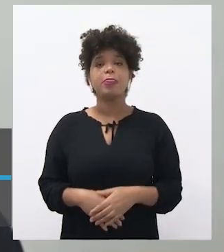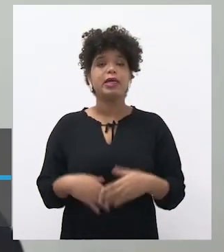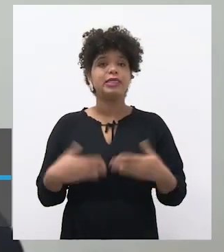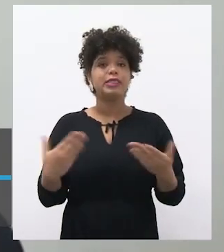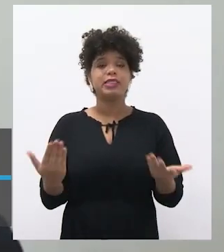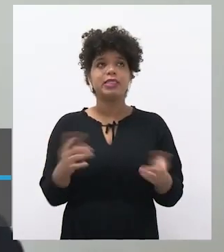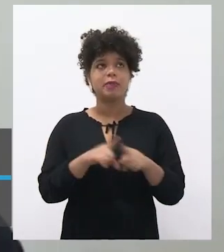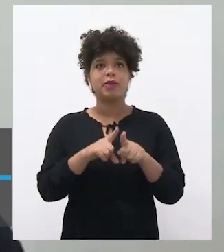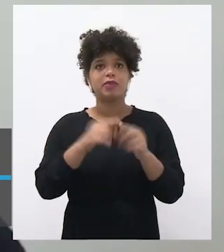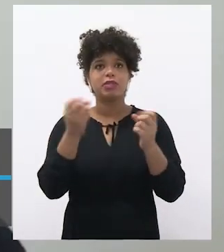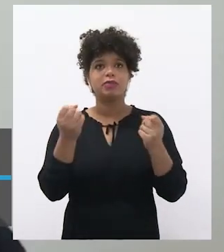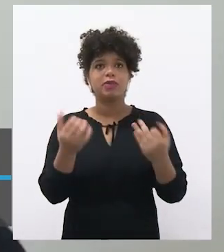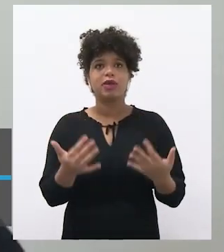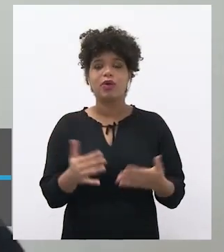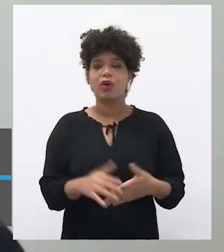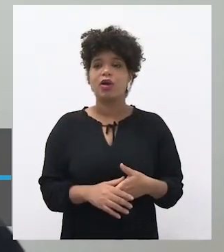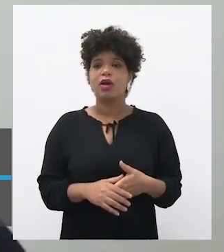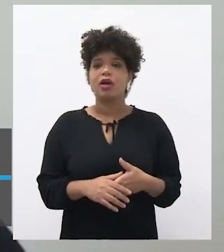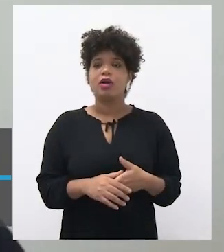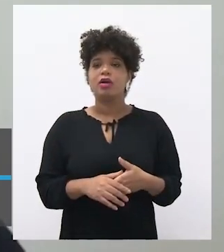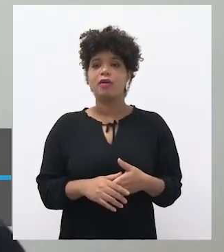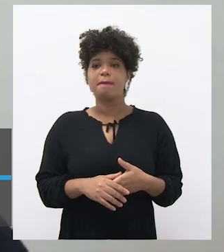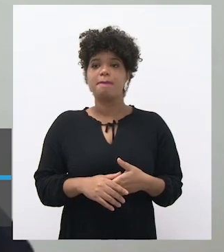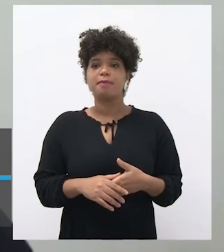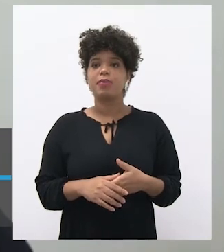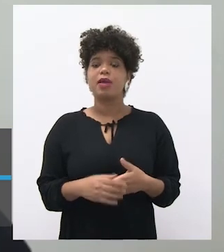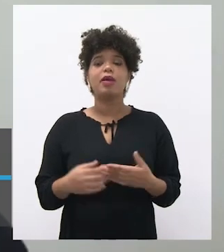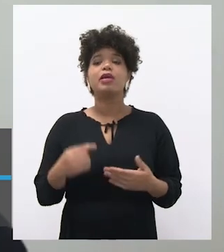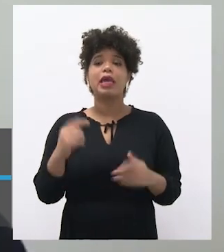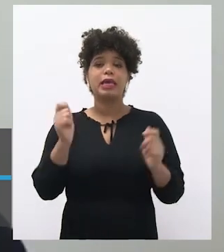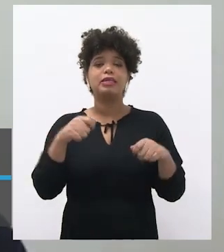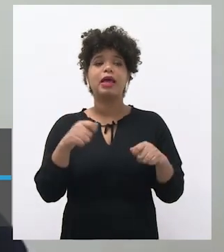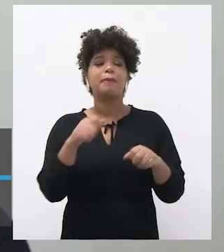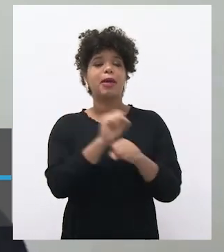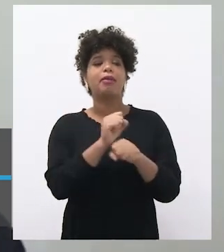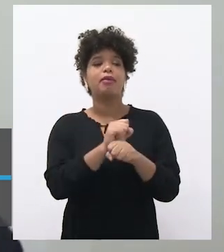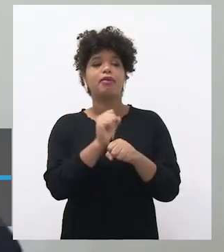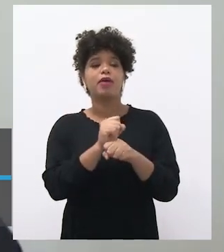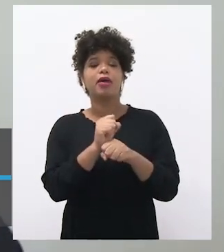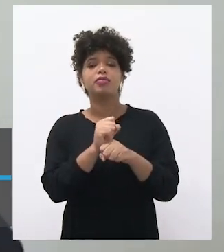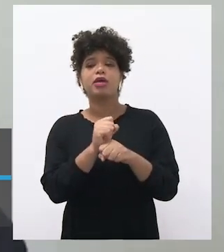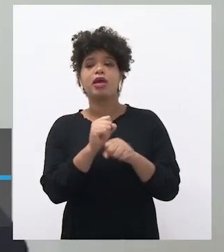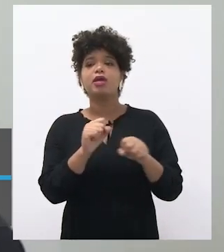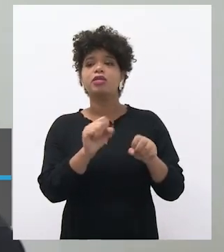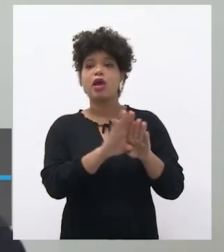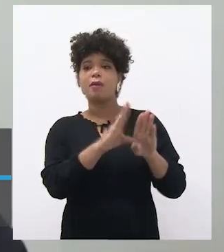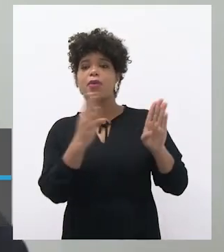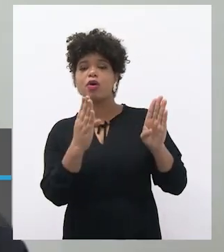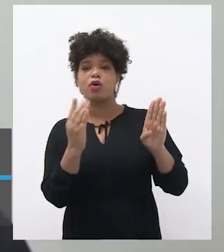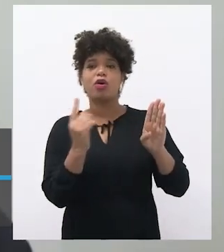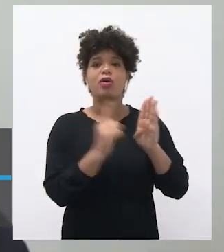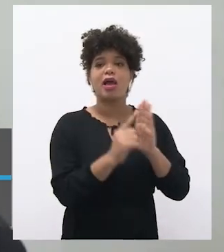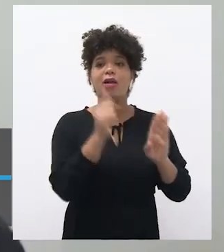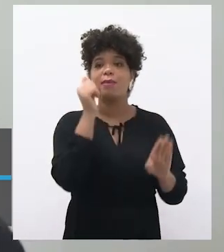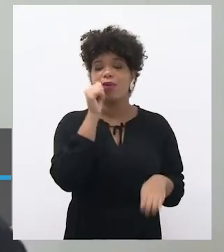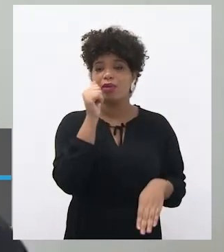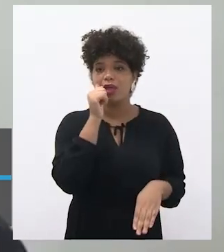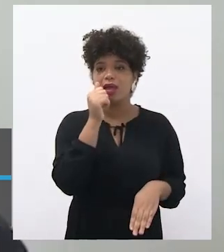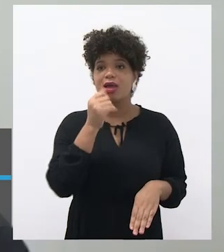além de você registrar um boletim de ocorrência, no momento desse registro você tem que deixar claro que tem a intenção